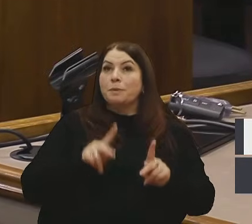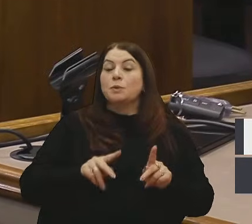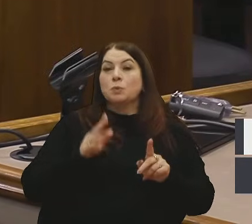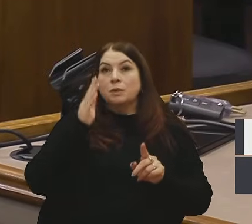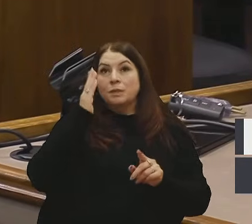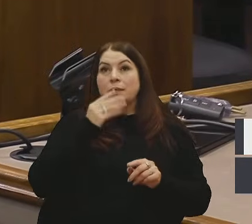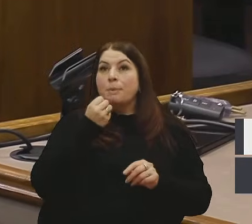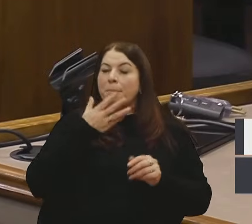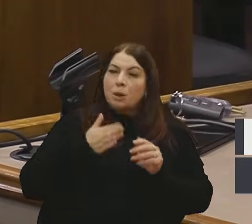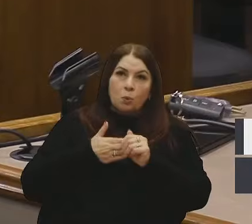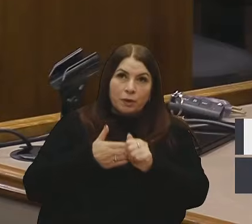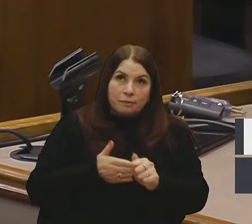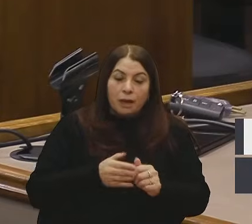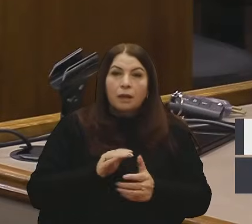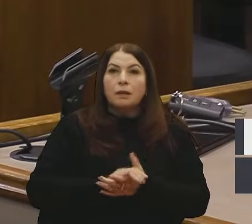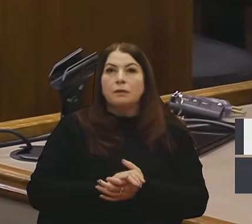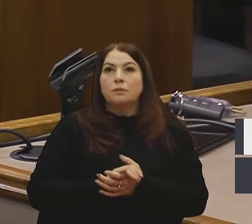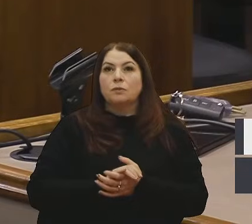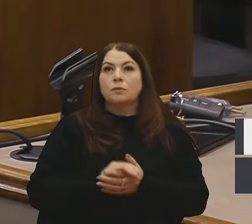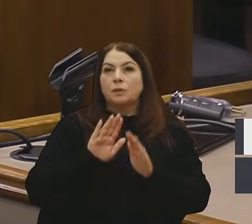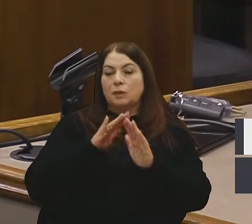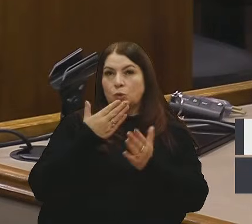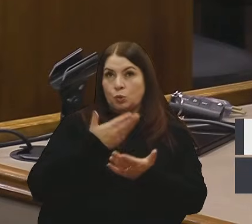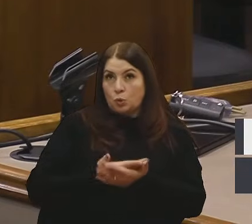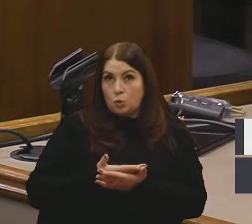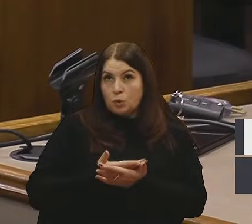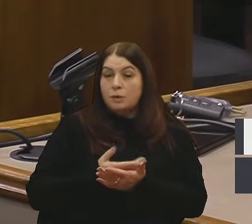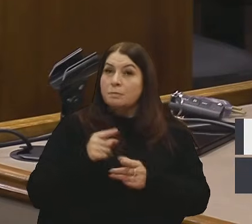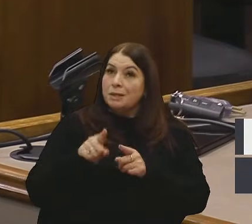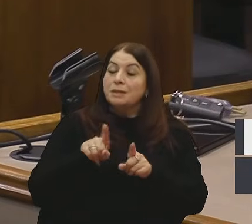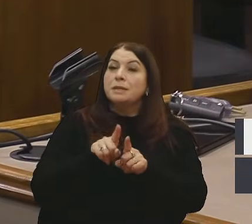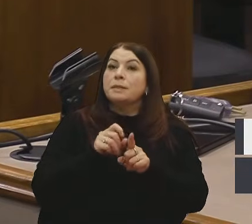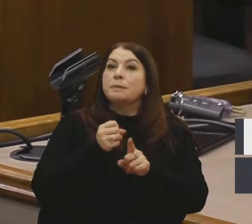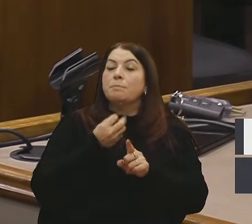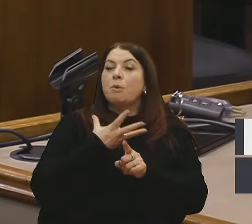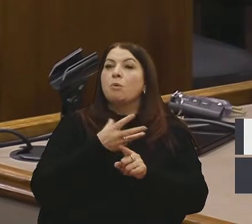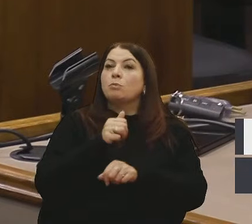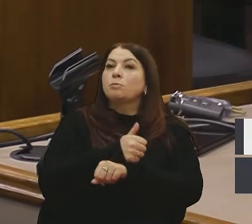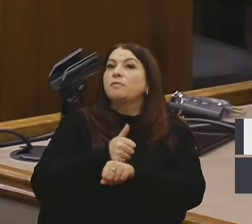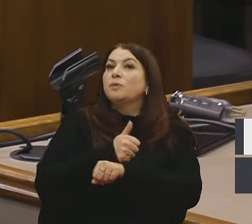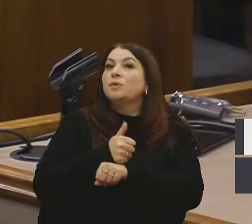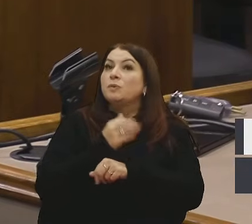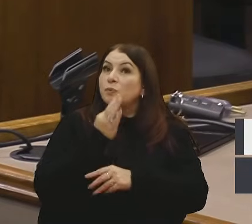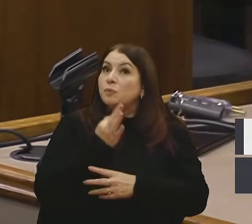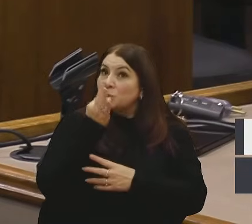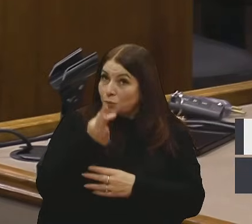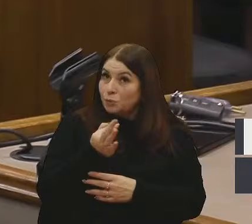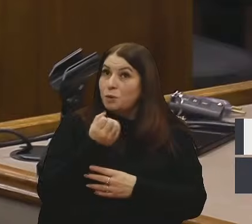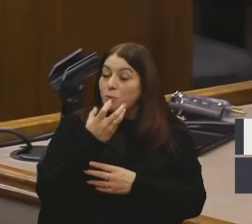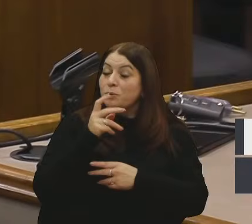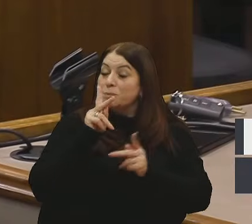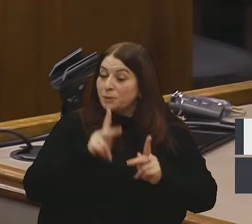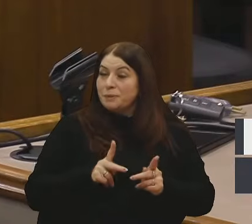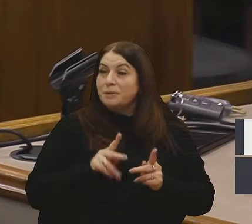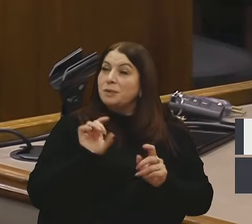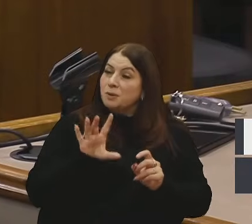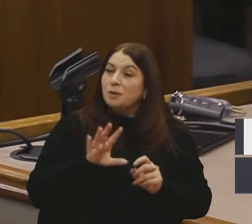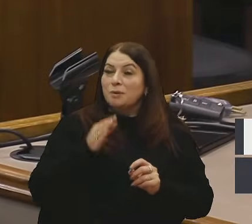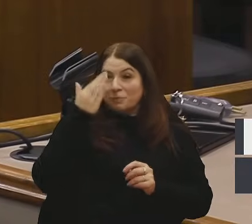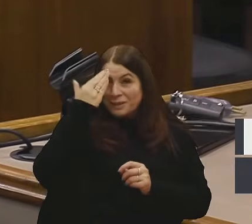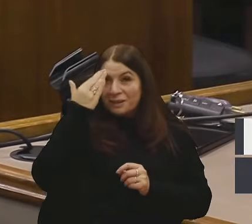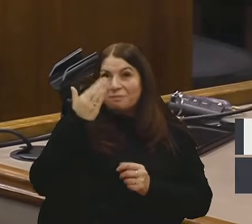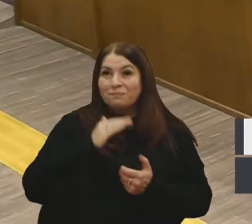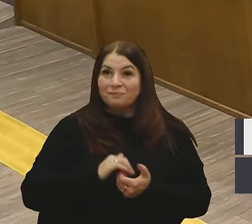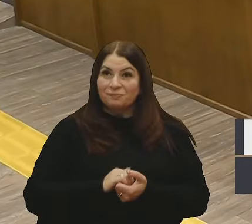bem orientadas das escolas, para que elas sejam bons profissionais no futuro e boas pessoas. Seria isso, muito